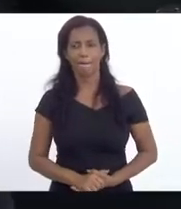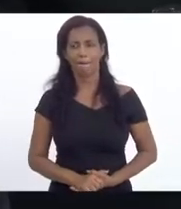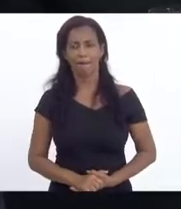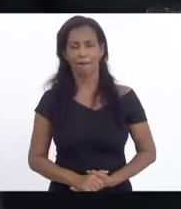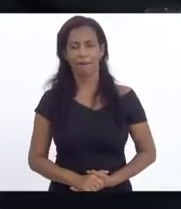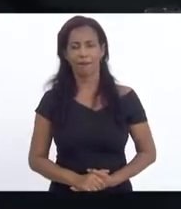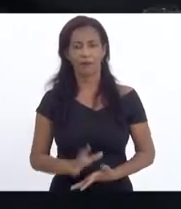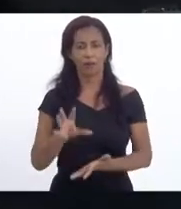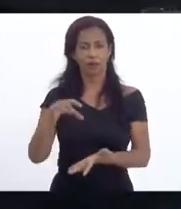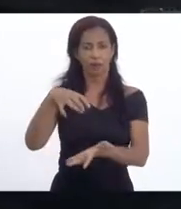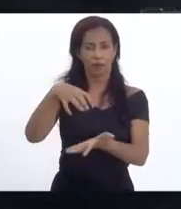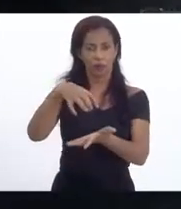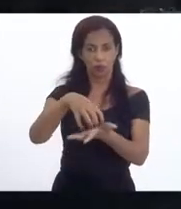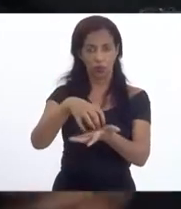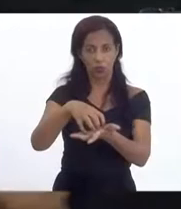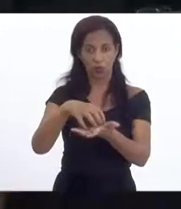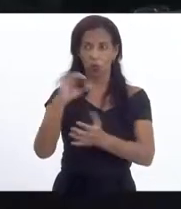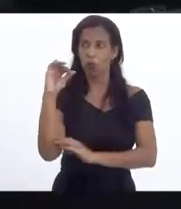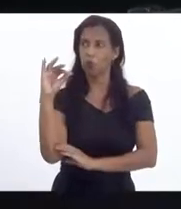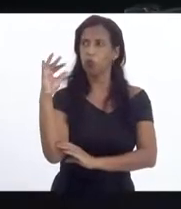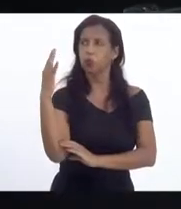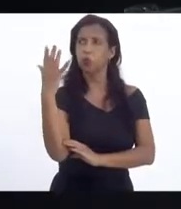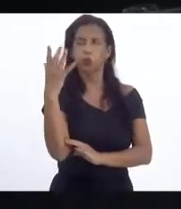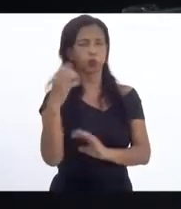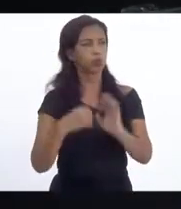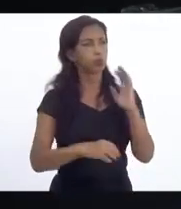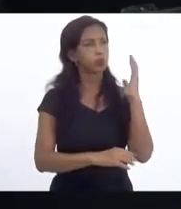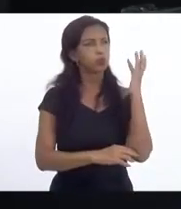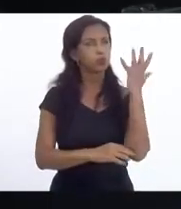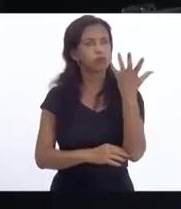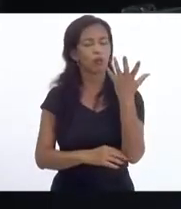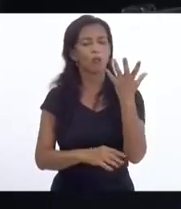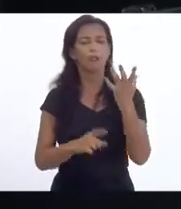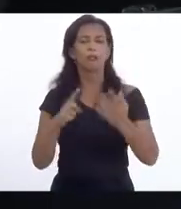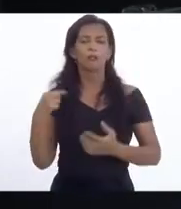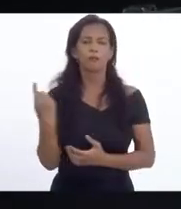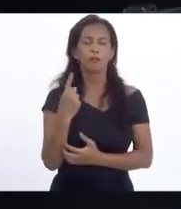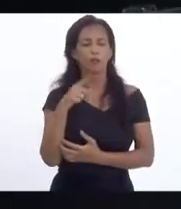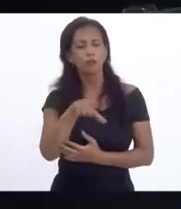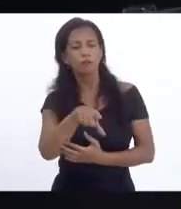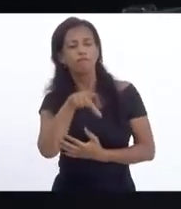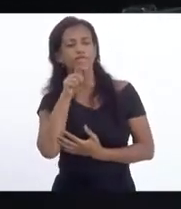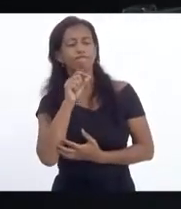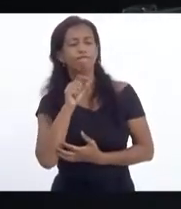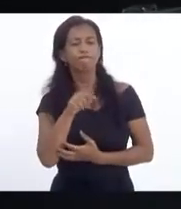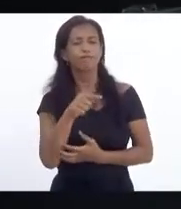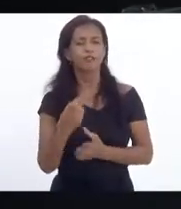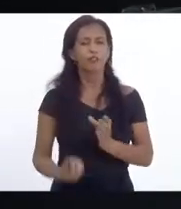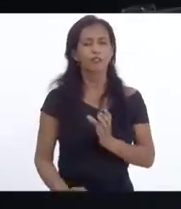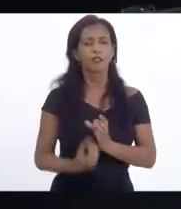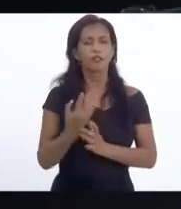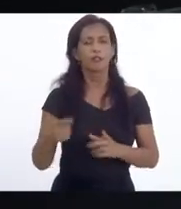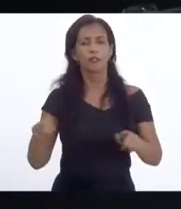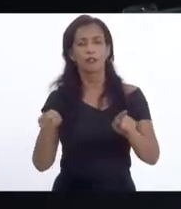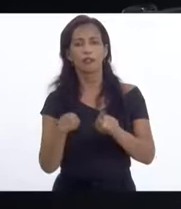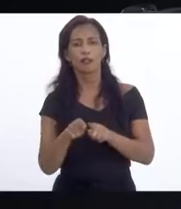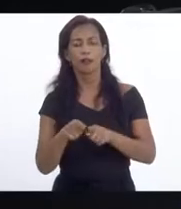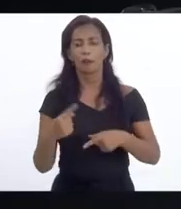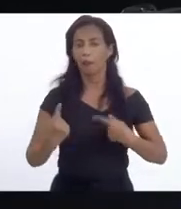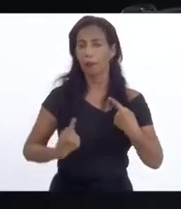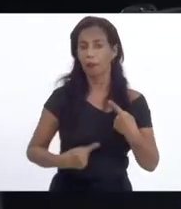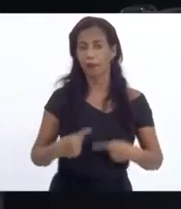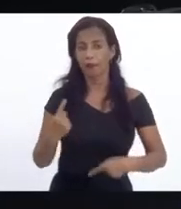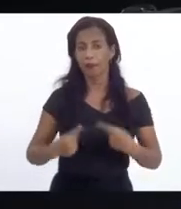No setor ambiental, nós destacamos aqui que seja criado também uma